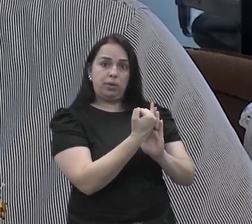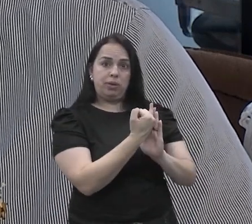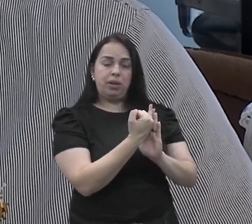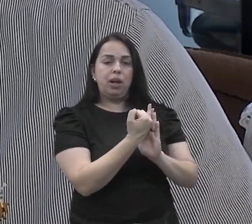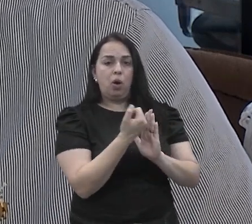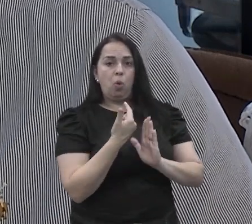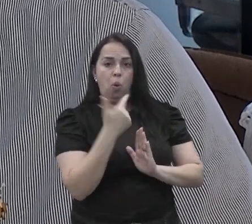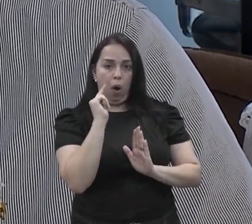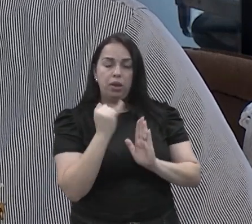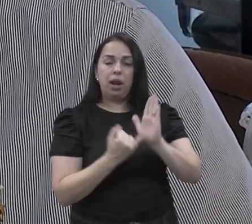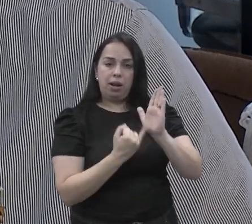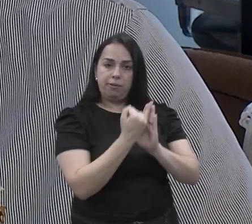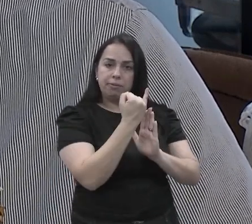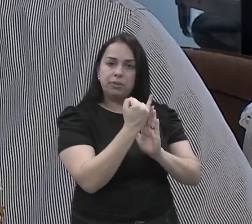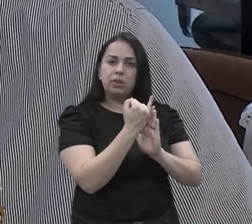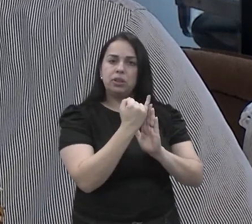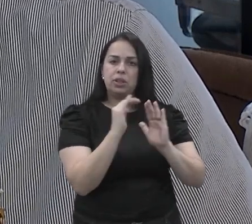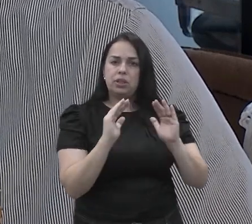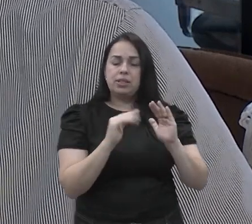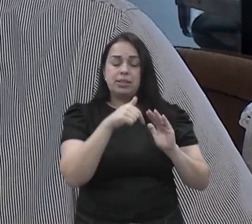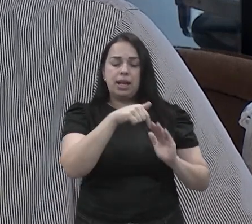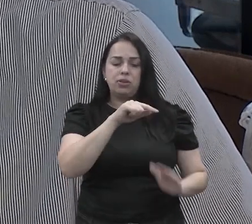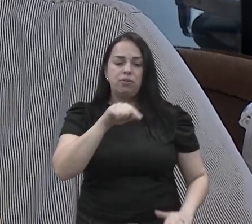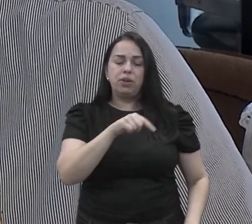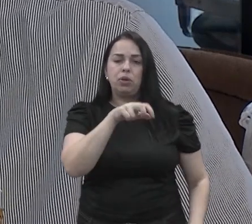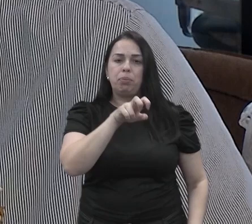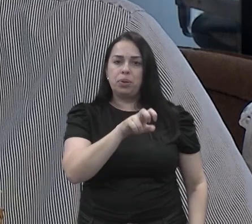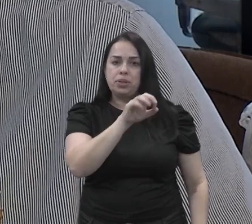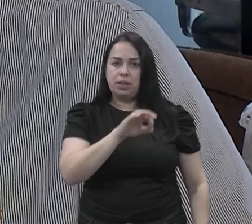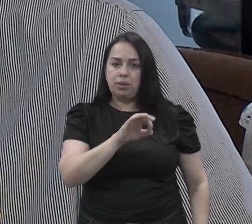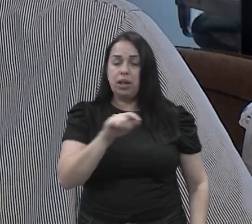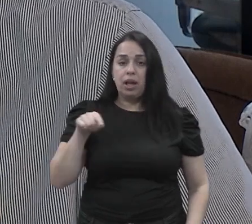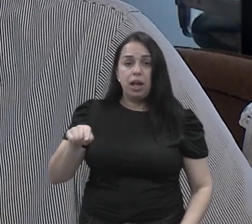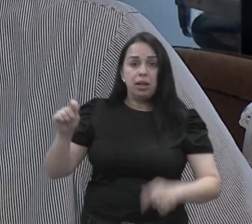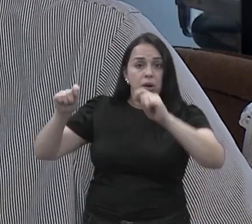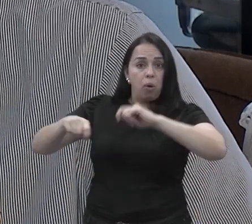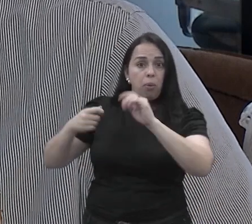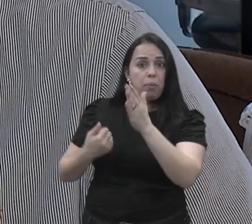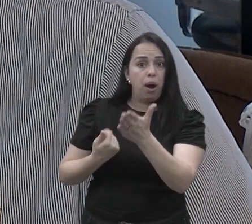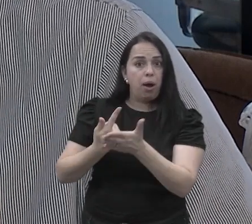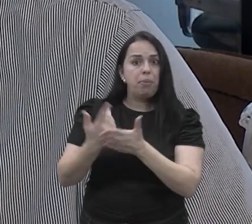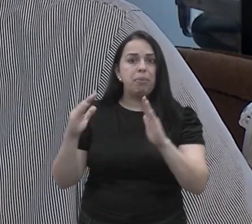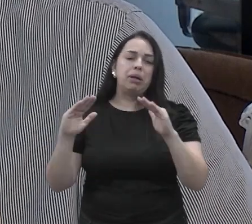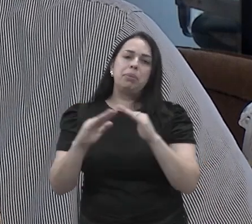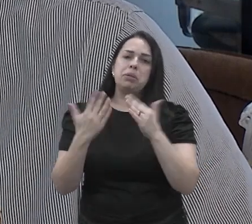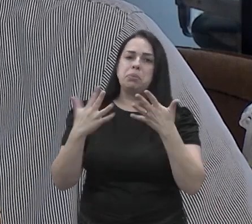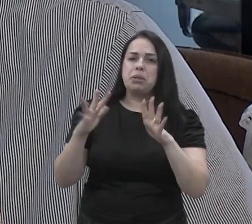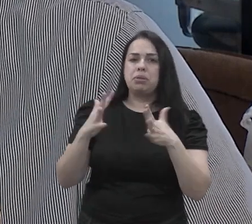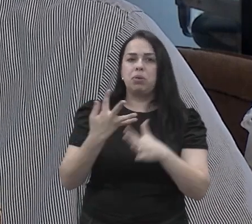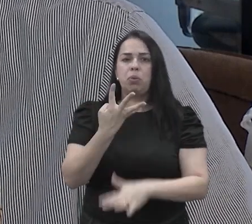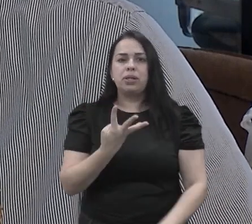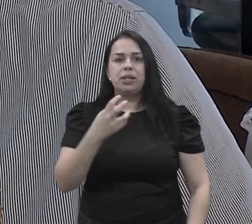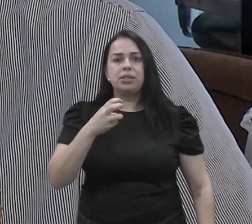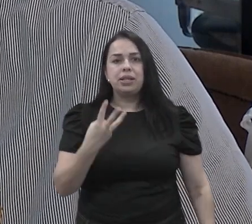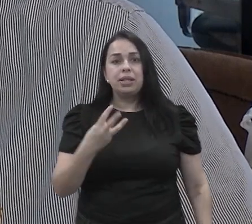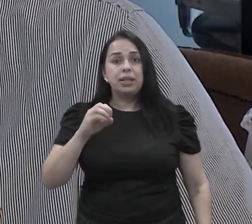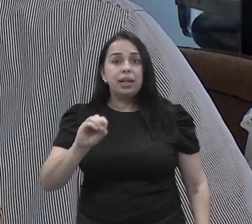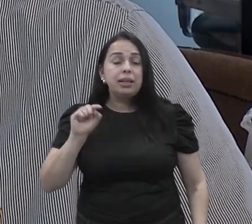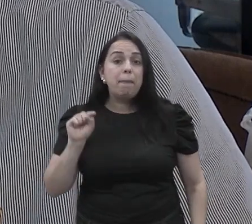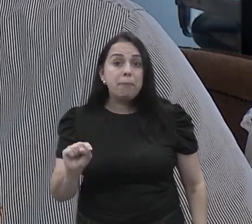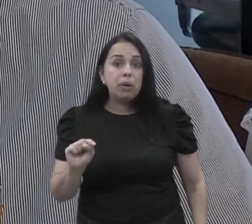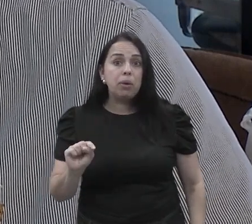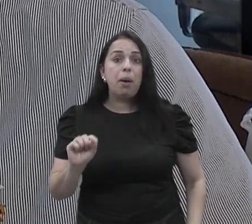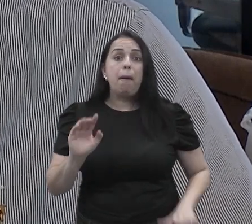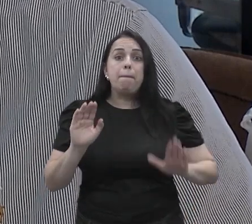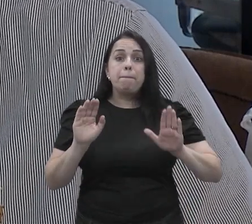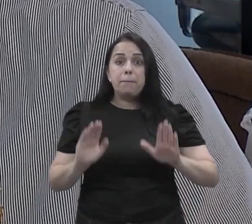e a gente tem uma taxa de juro, não a Selic, mas uma taxa de financiamento imobiliário de 7%, ele consegue comprar um